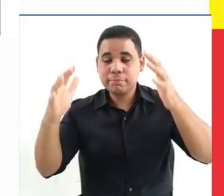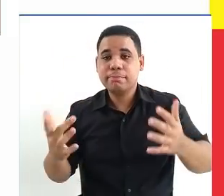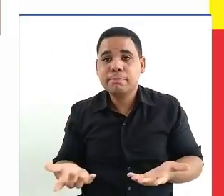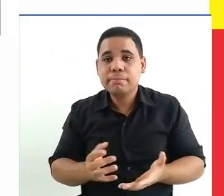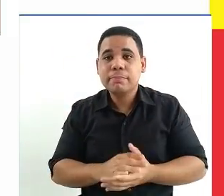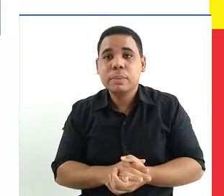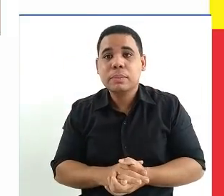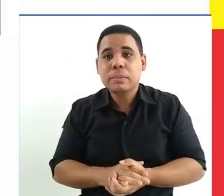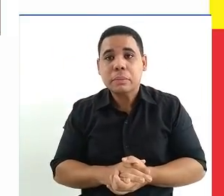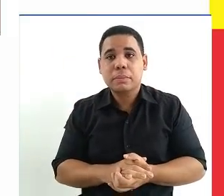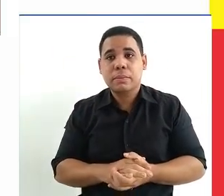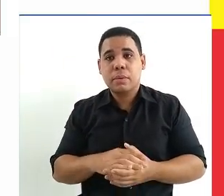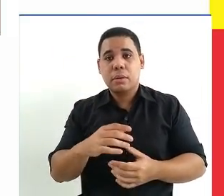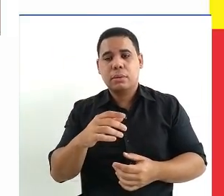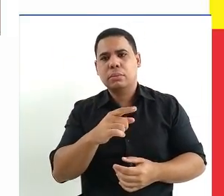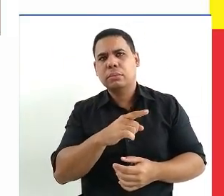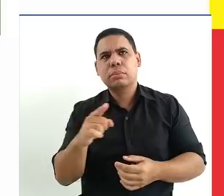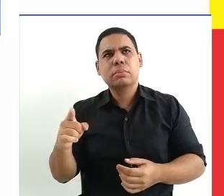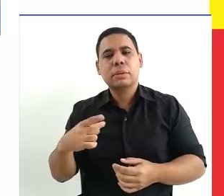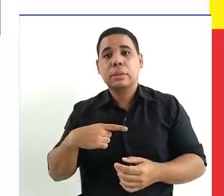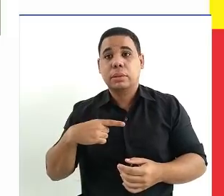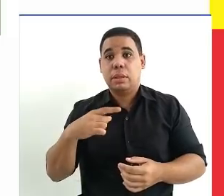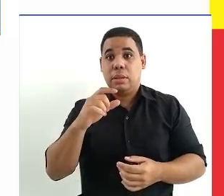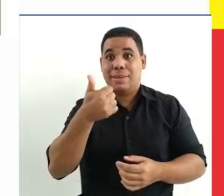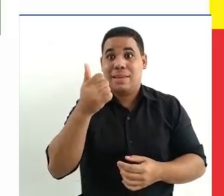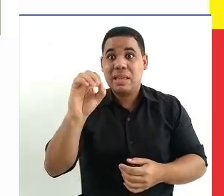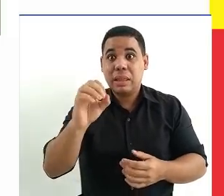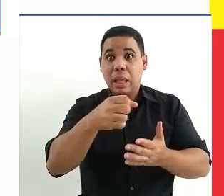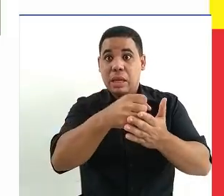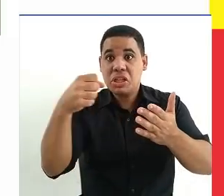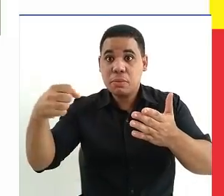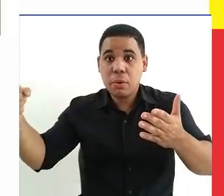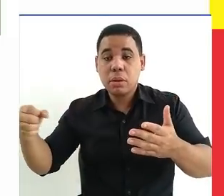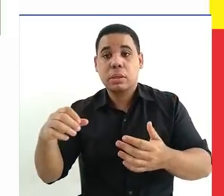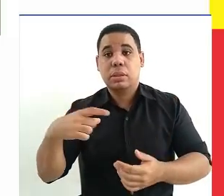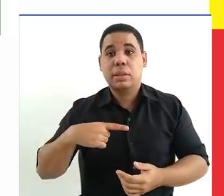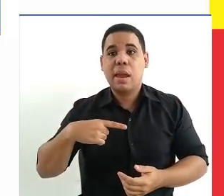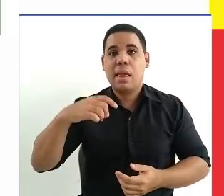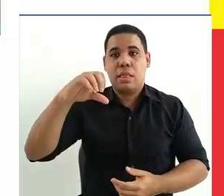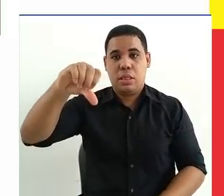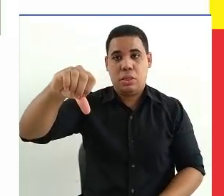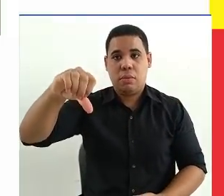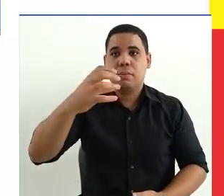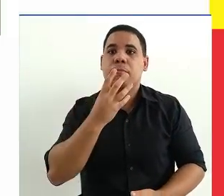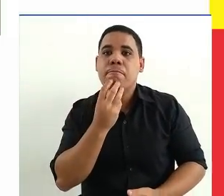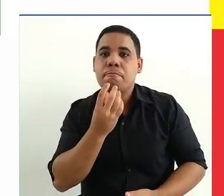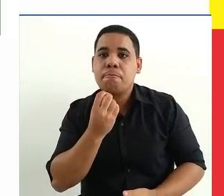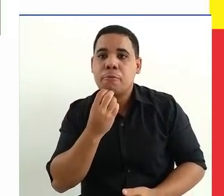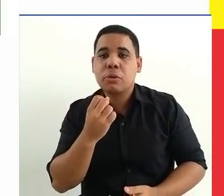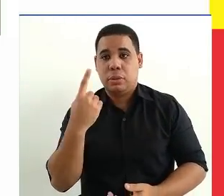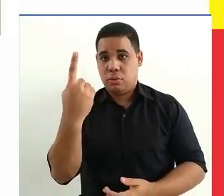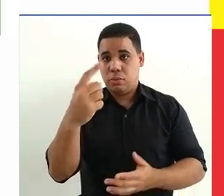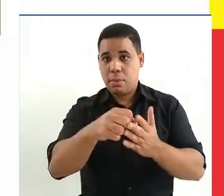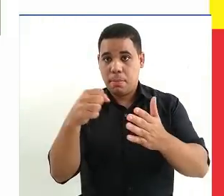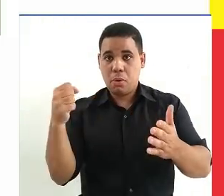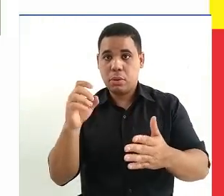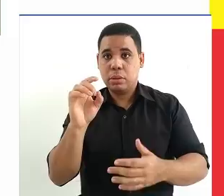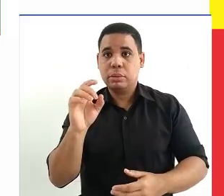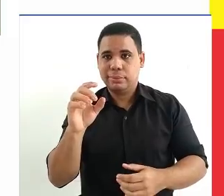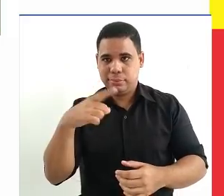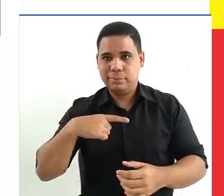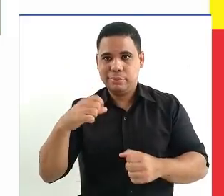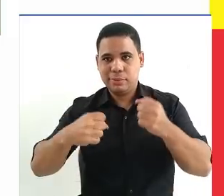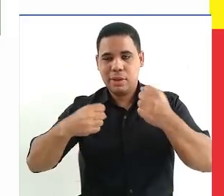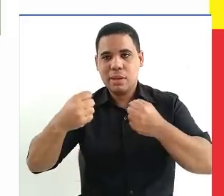agora o problema fosse com 10 portas. E essas 10 portas, 9 tem body e uma tem carro. E você não sabe qual